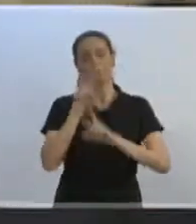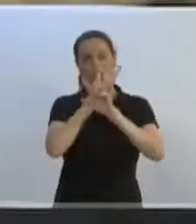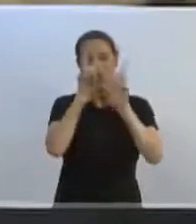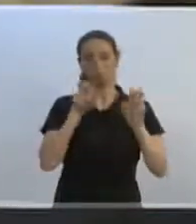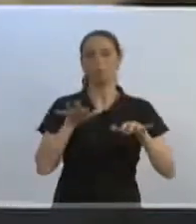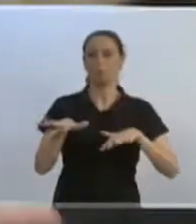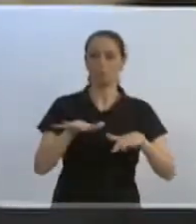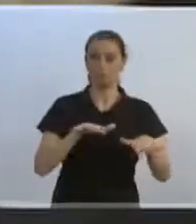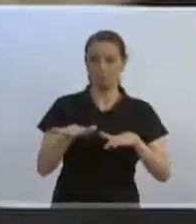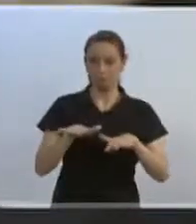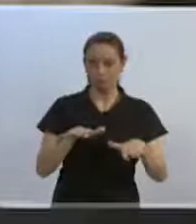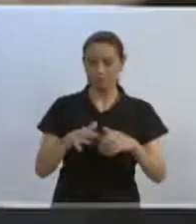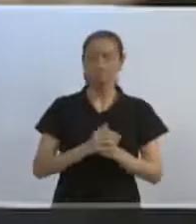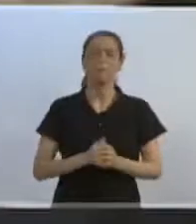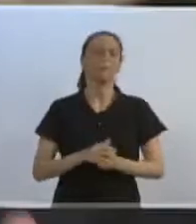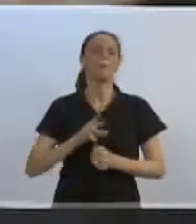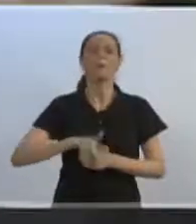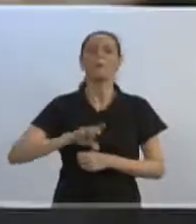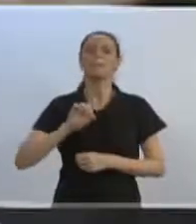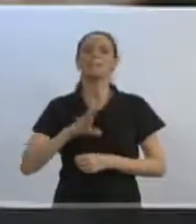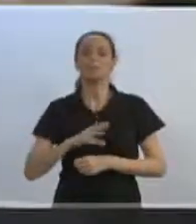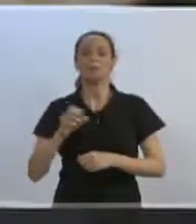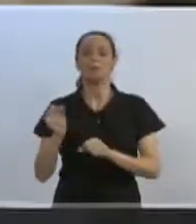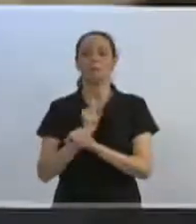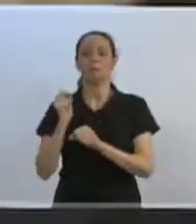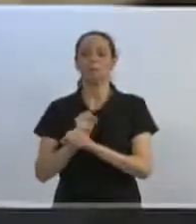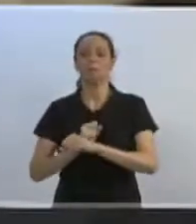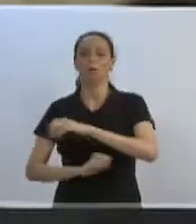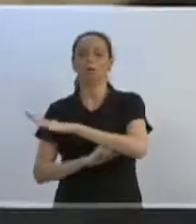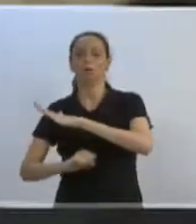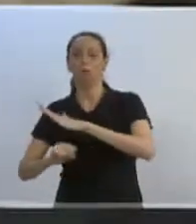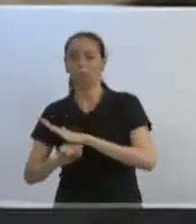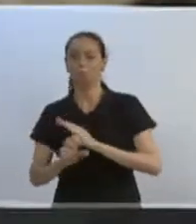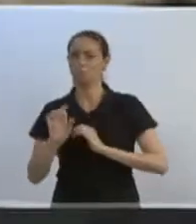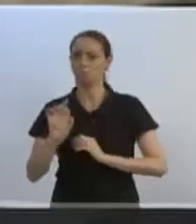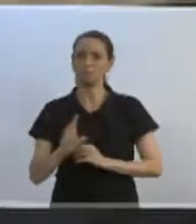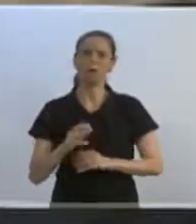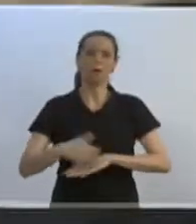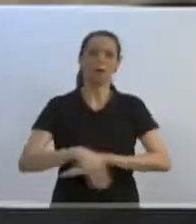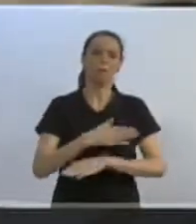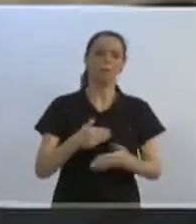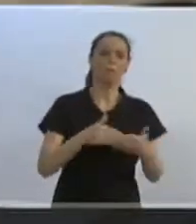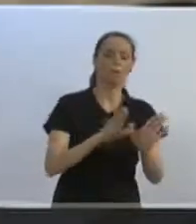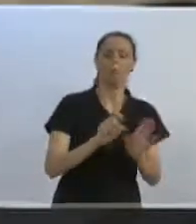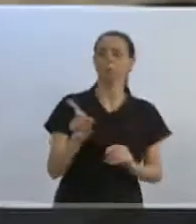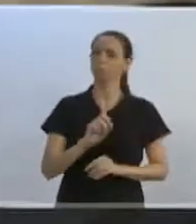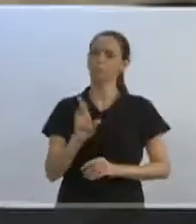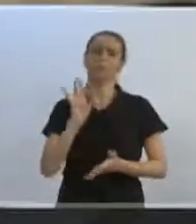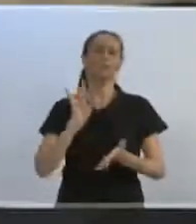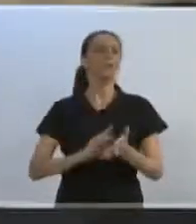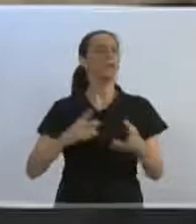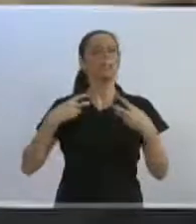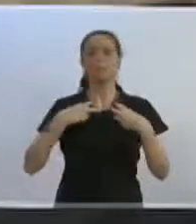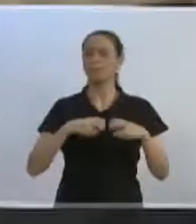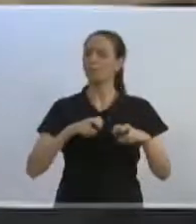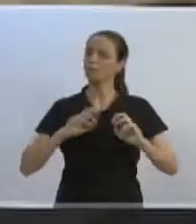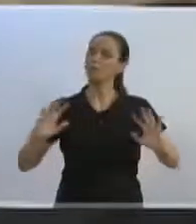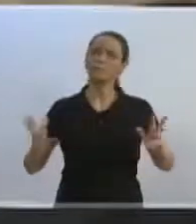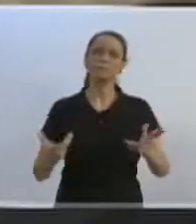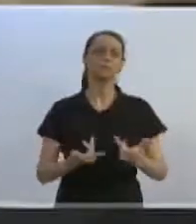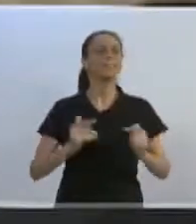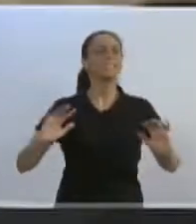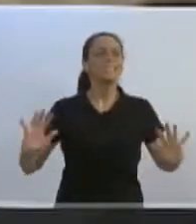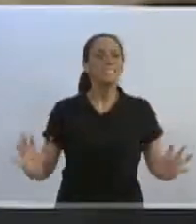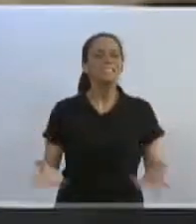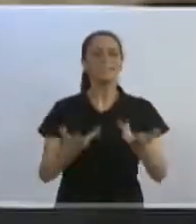urbana, não é só abrir novos caminhos, novas pontes e coisas. A mobilidade urbana é sim tratar o transporte público de qualidade, incentivar. O que